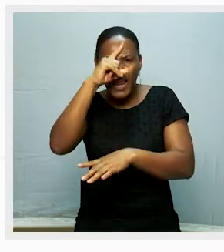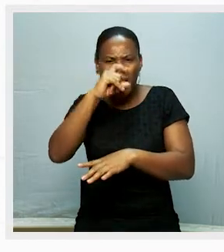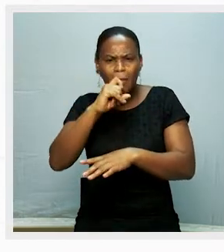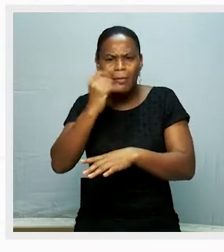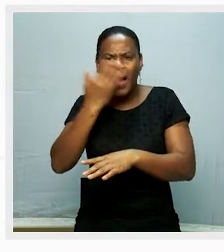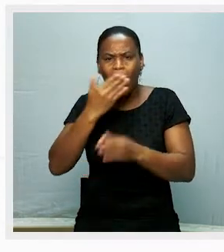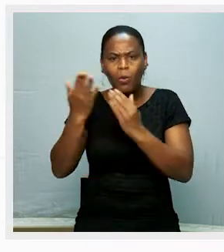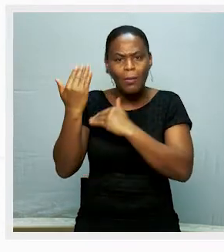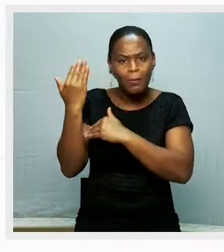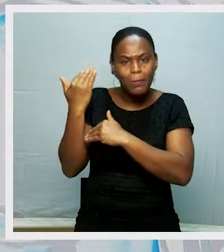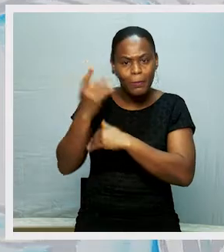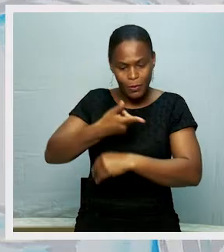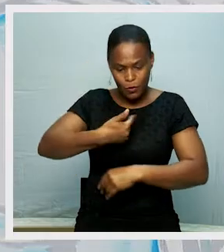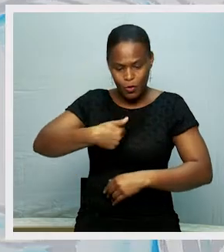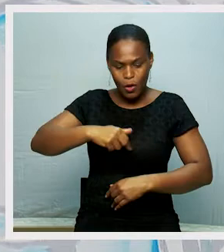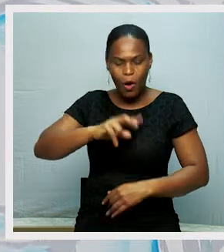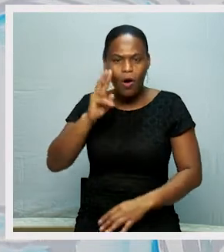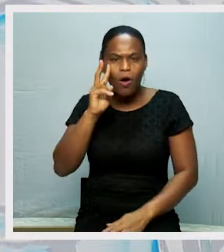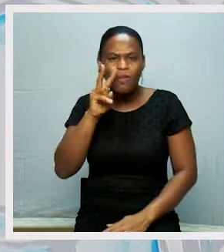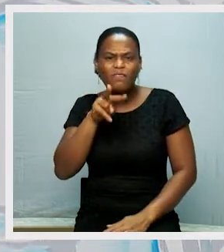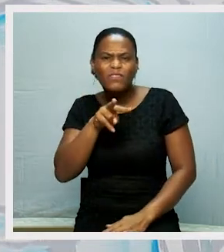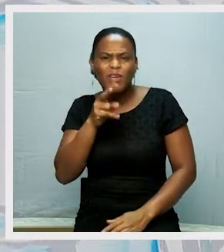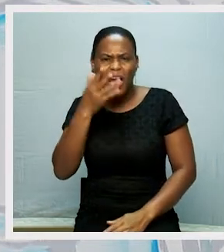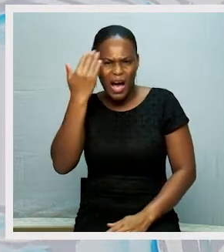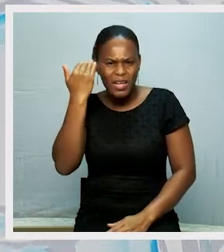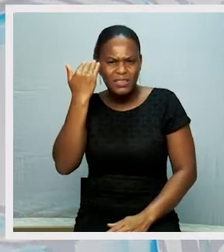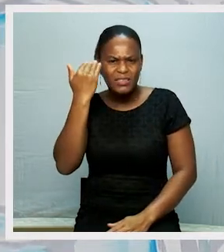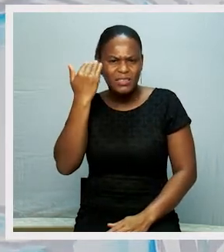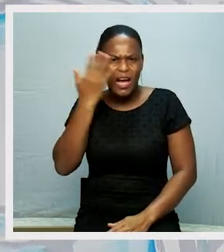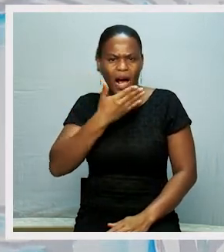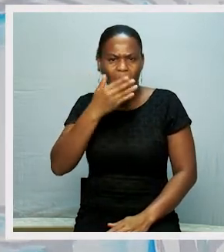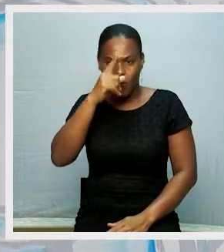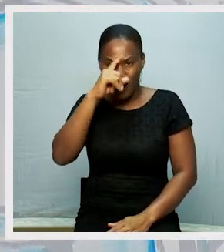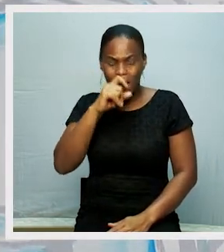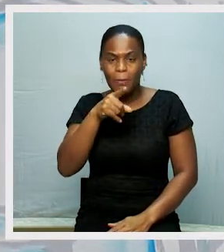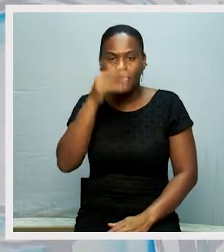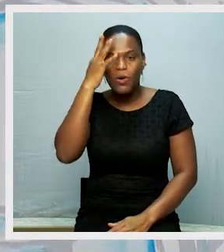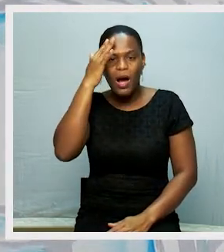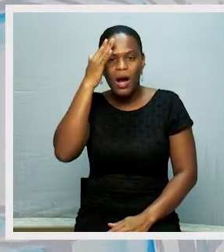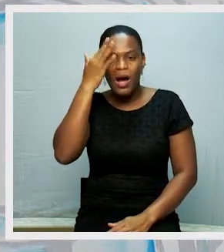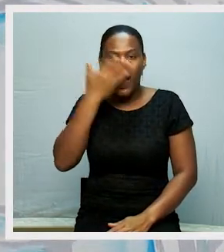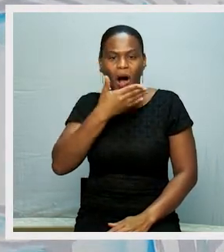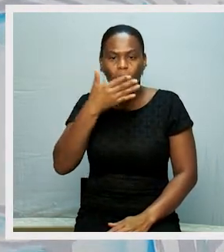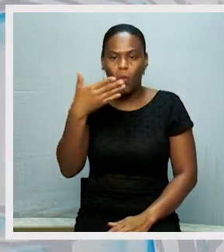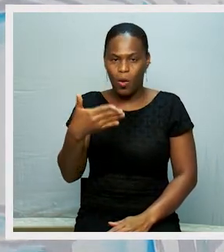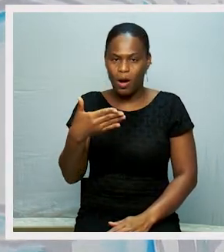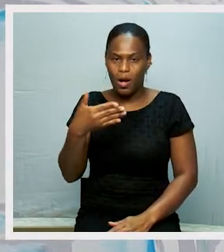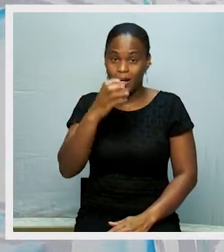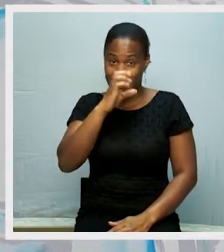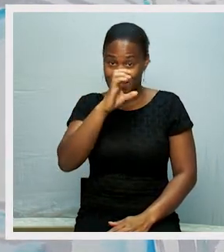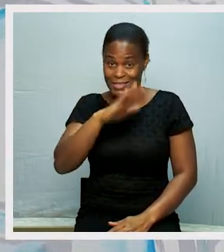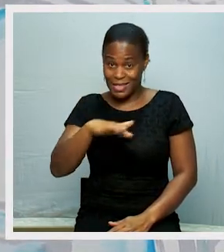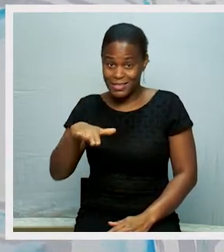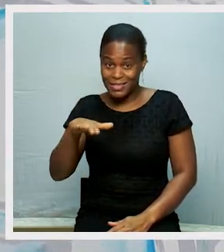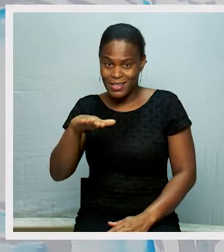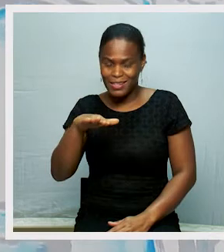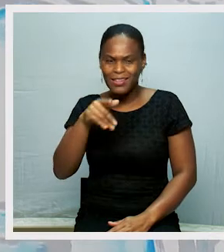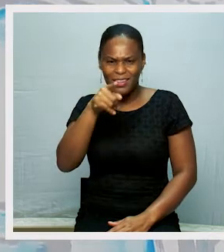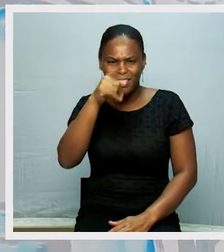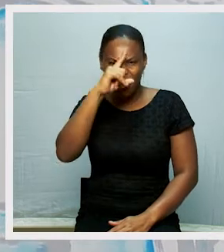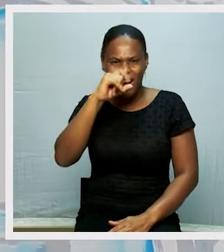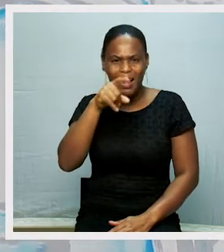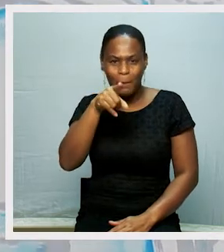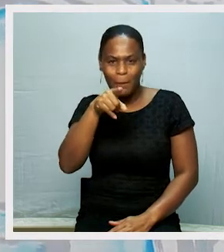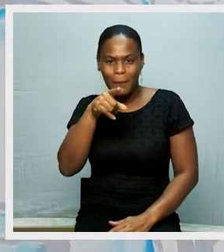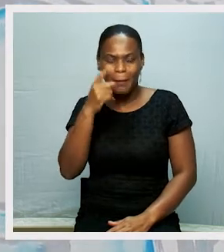na aula anterior nós vimos... Estão a lembrar na aula anterior? Aula número 1 de Ciências Integradas?